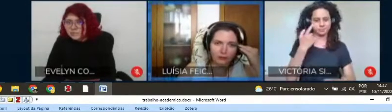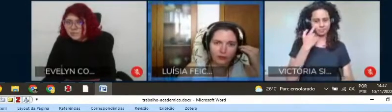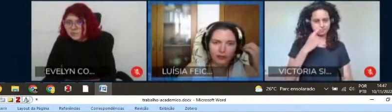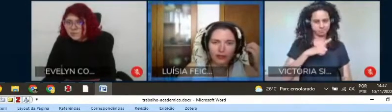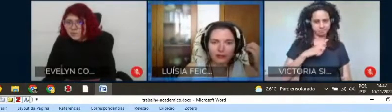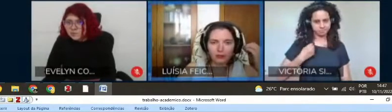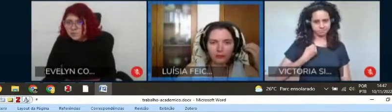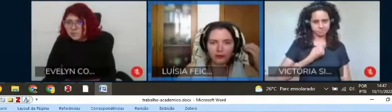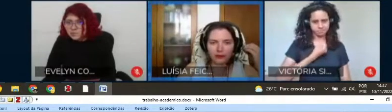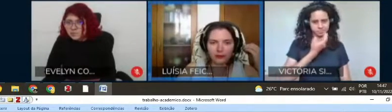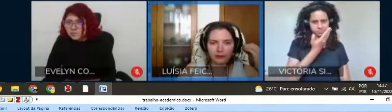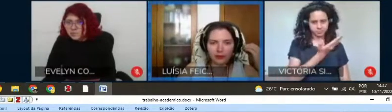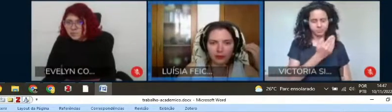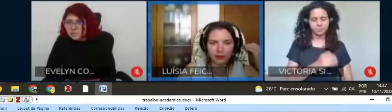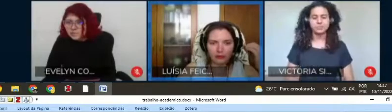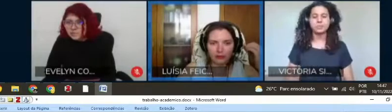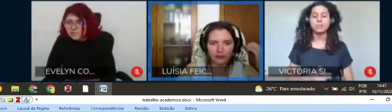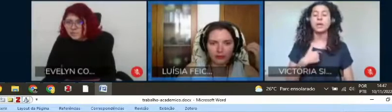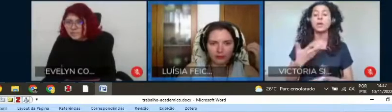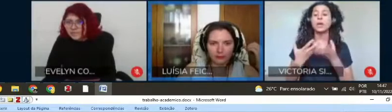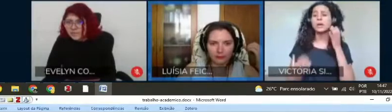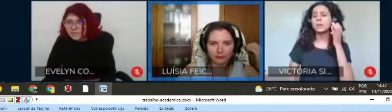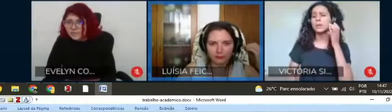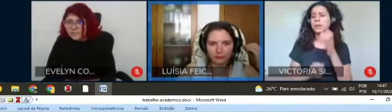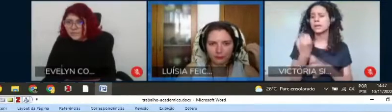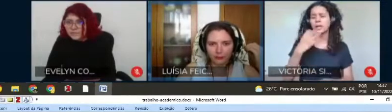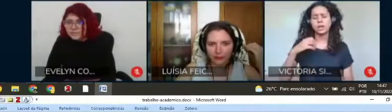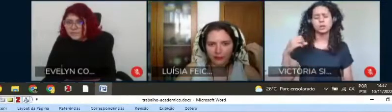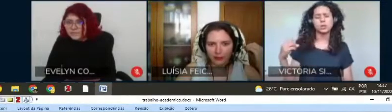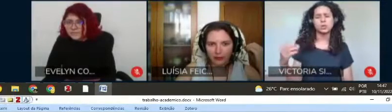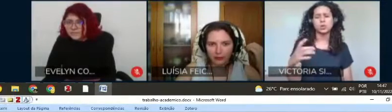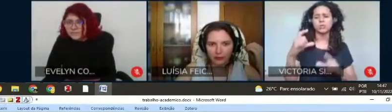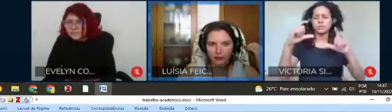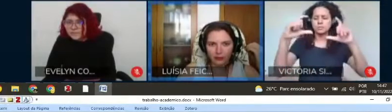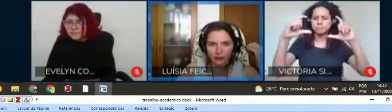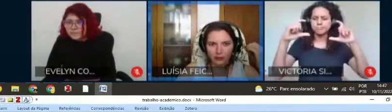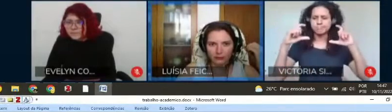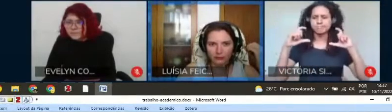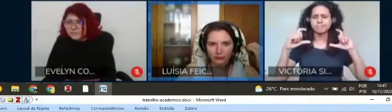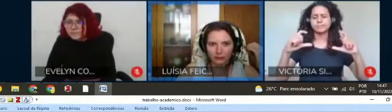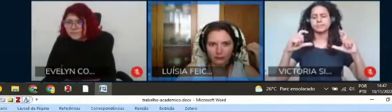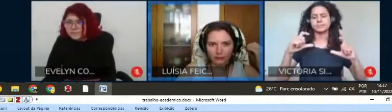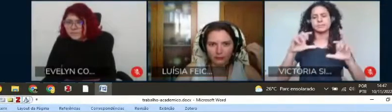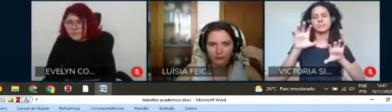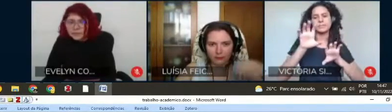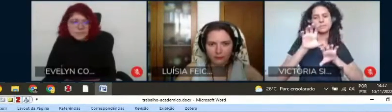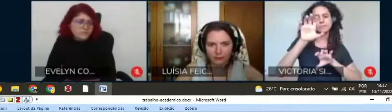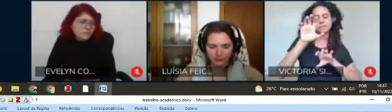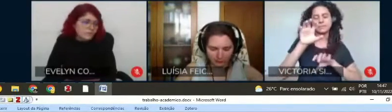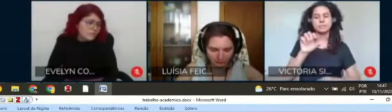e eu vou criar uma nova seção. Deixa eu ver aqui.